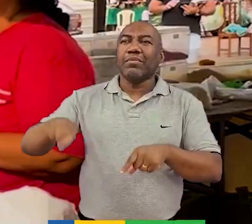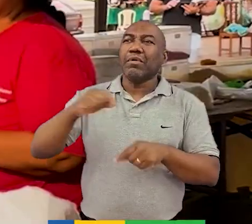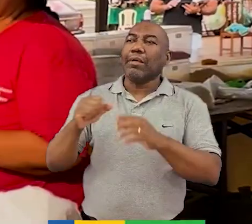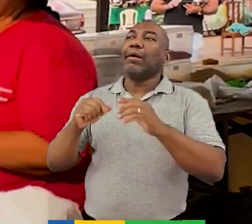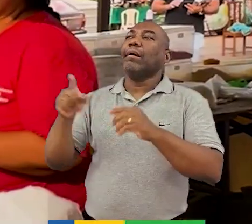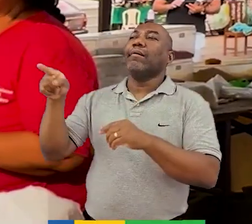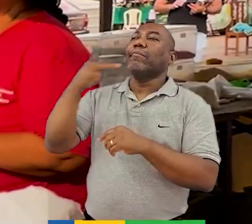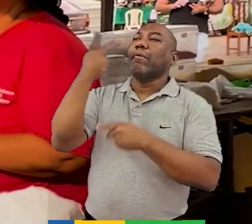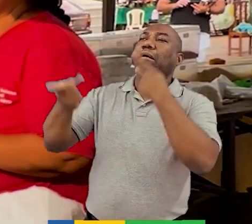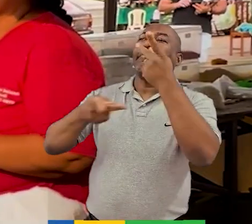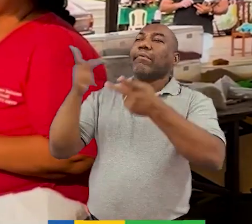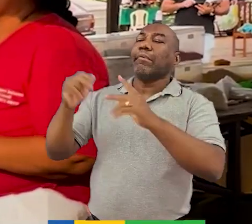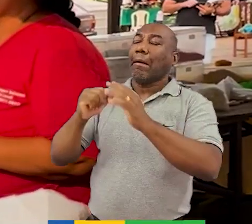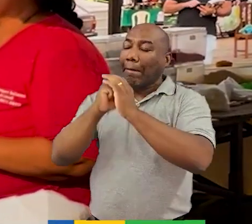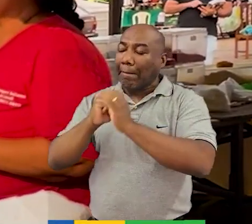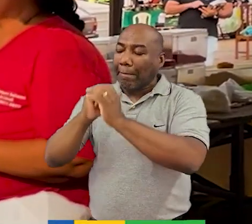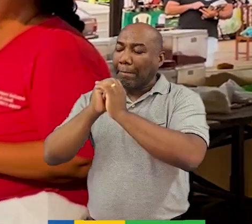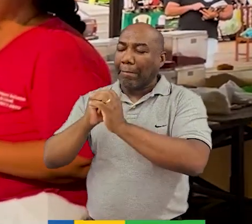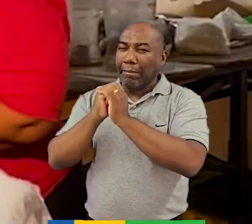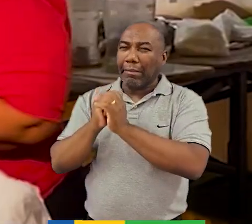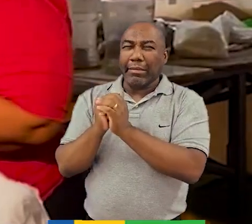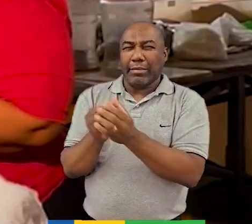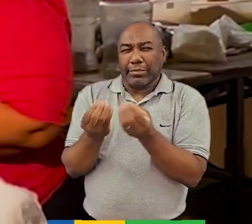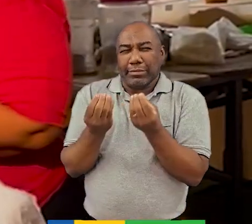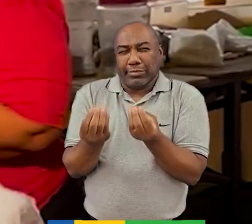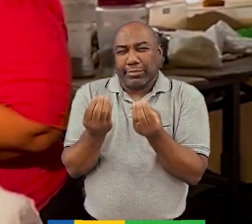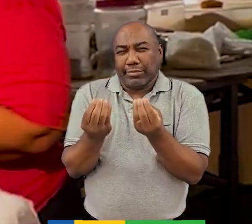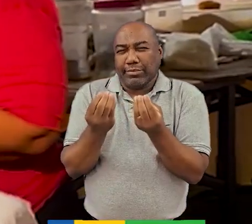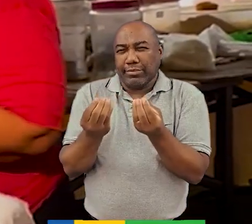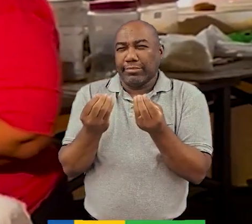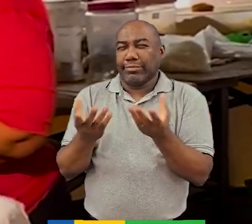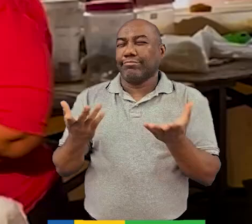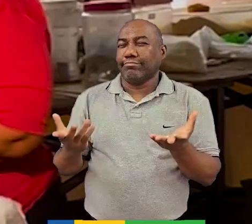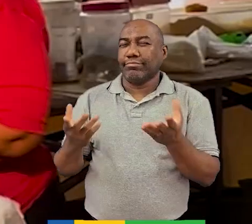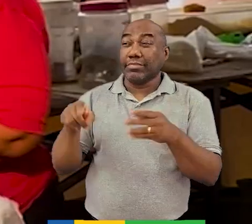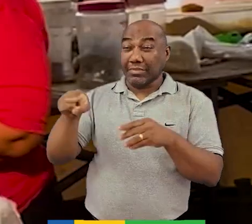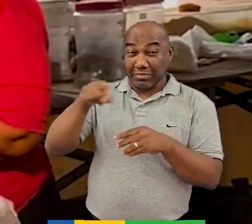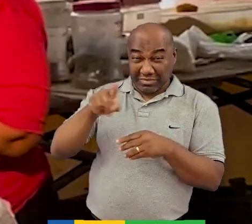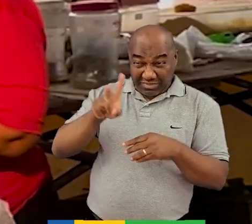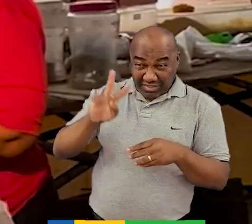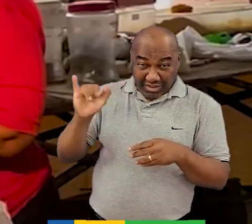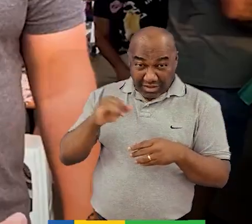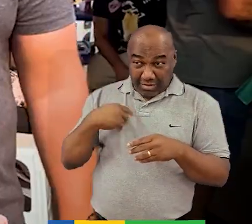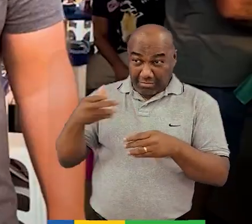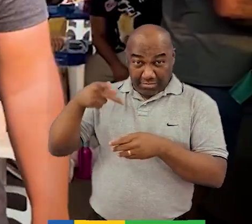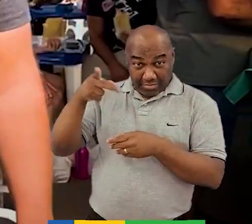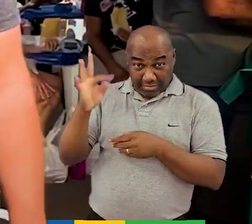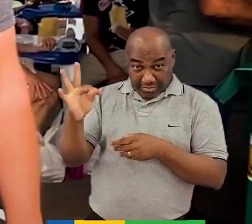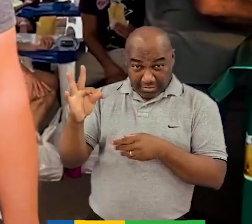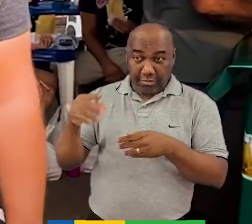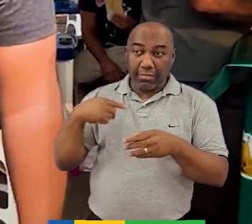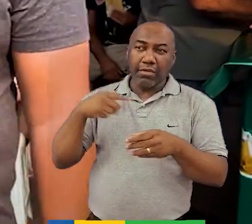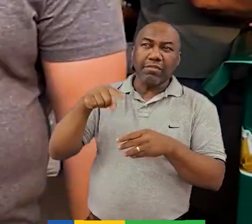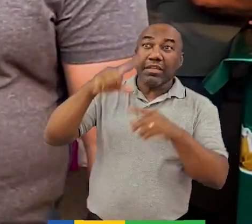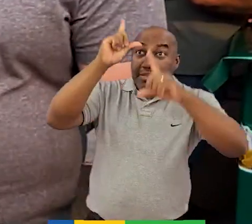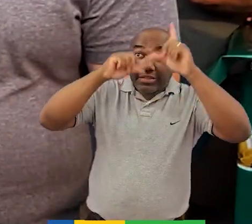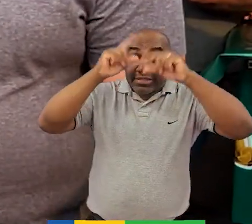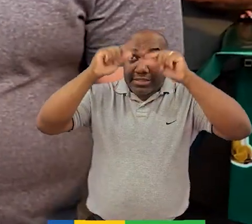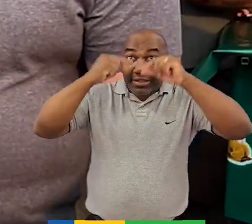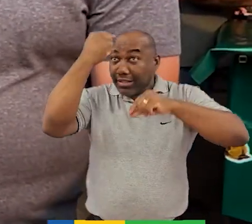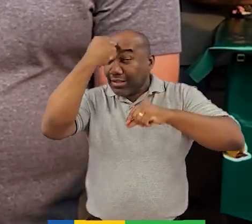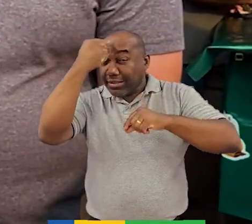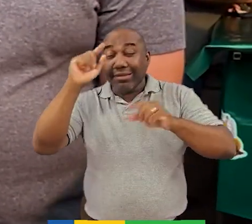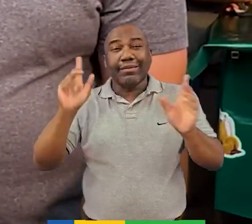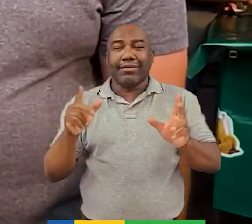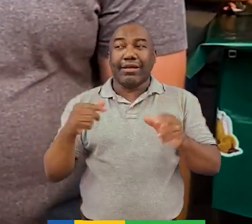PT. Agora fala até que é cristão, né? Pois então, você vê como que lindou, né? Não vai votar no PT, não, né?